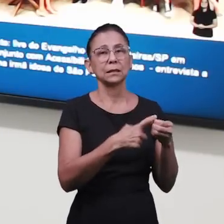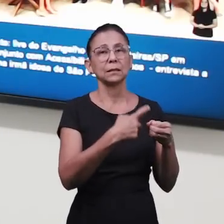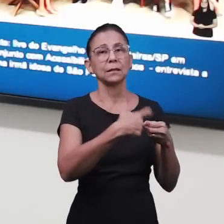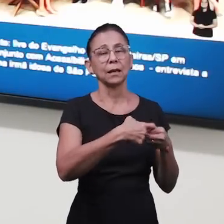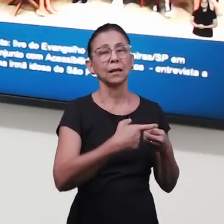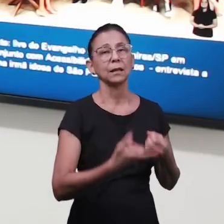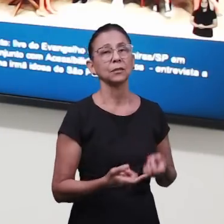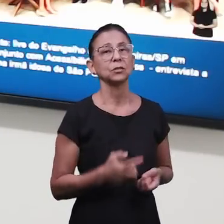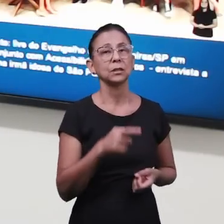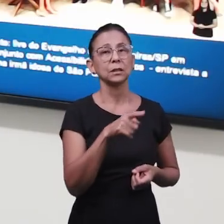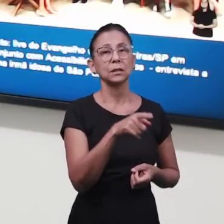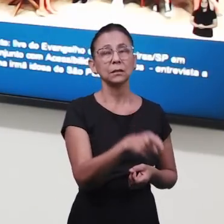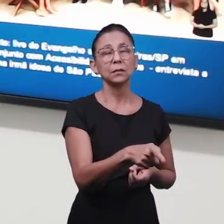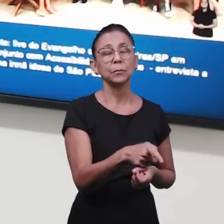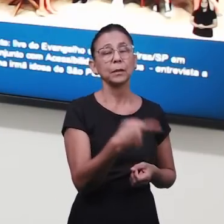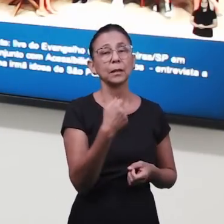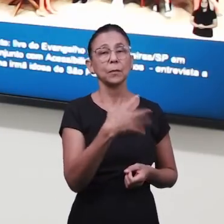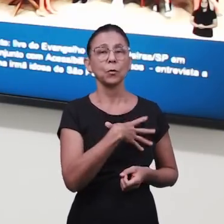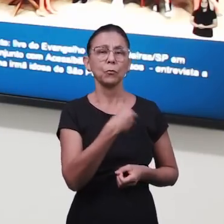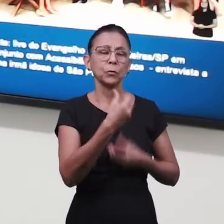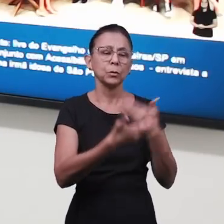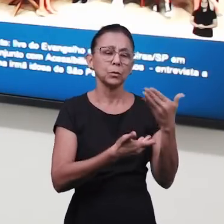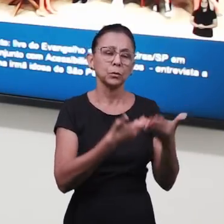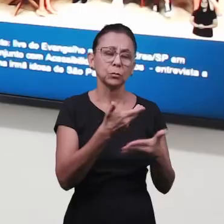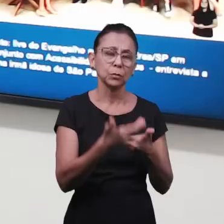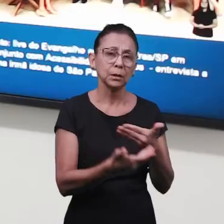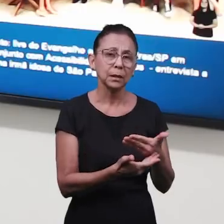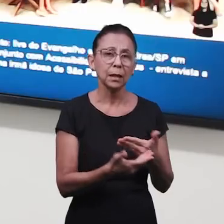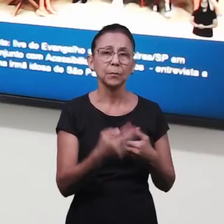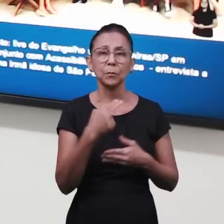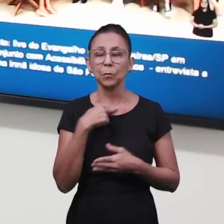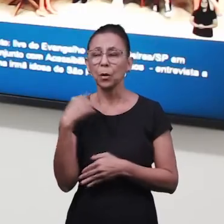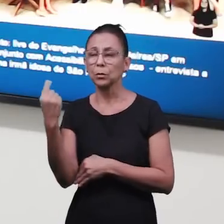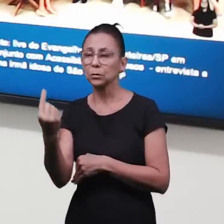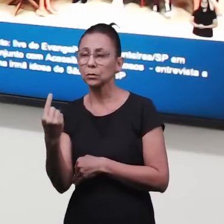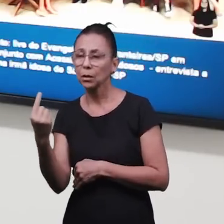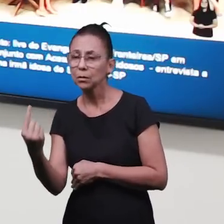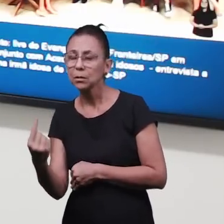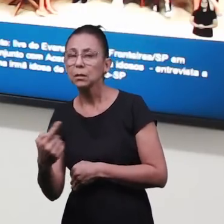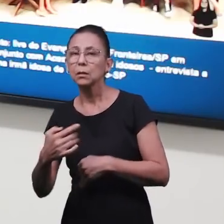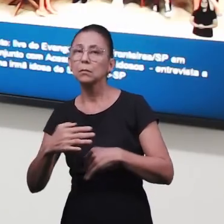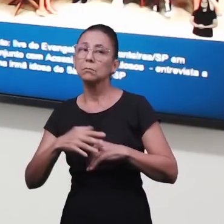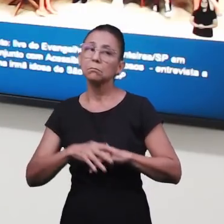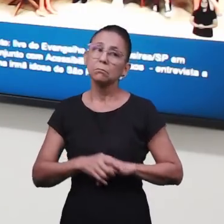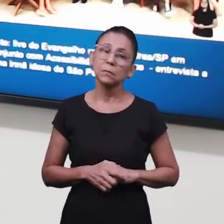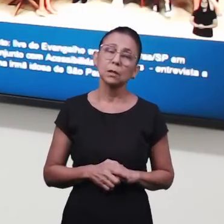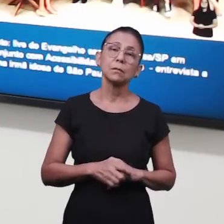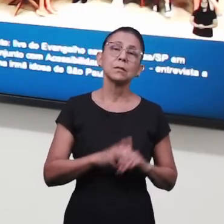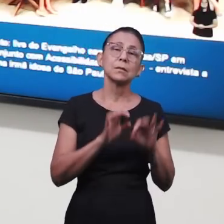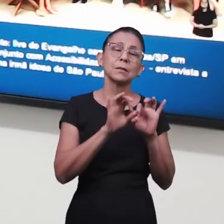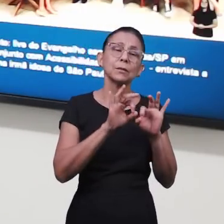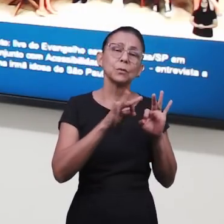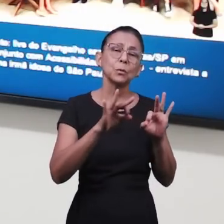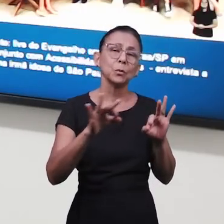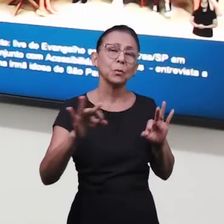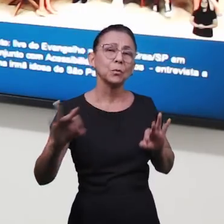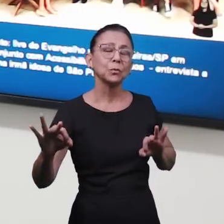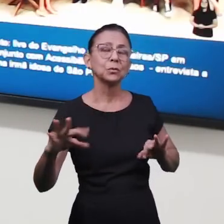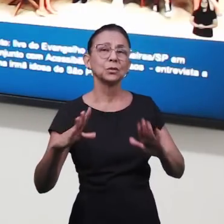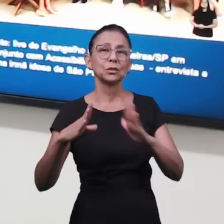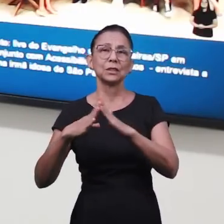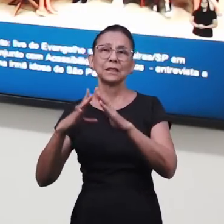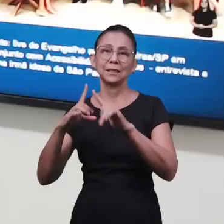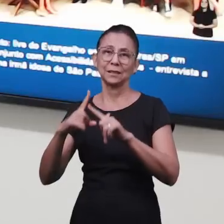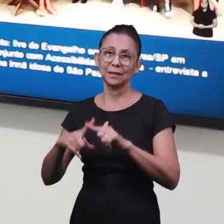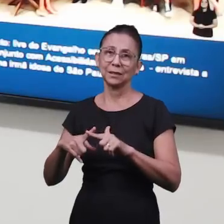ficando dias em igrejas que ele não estava originalmente, talvez até locais distantes, outros estados ou cidades. E